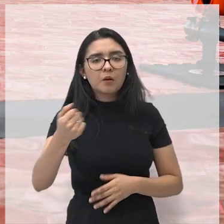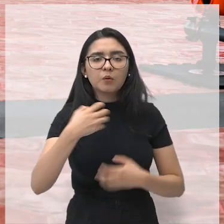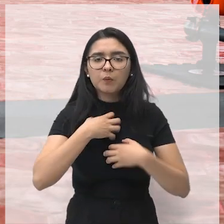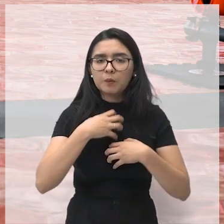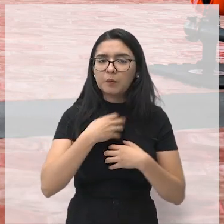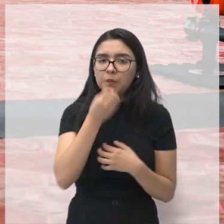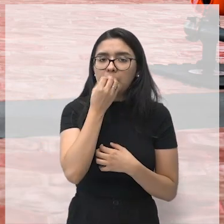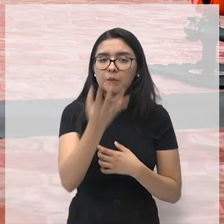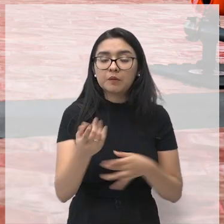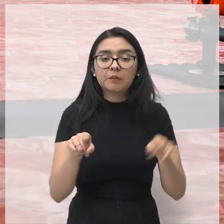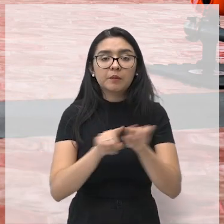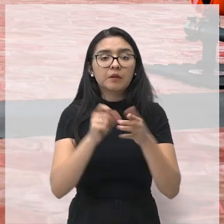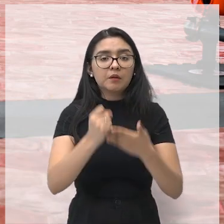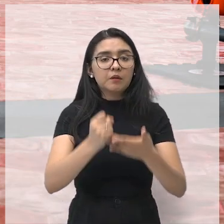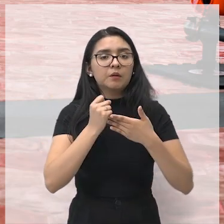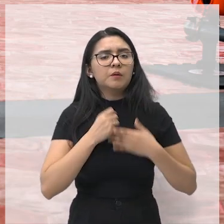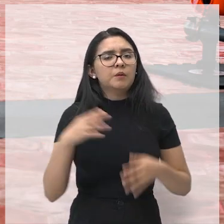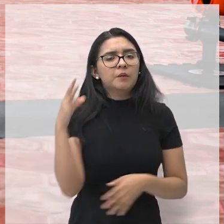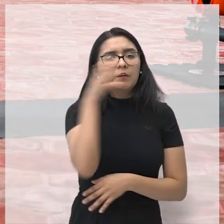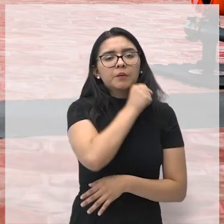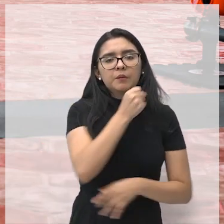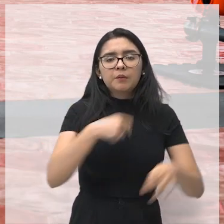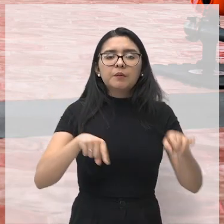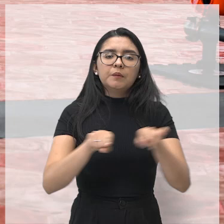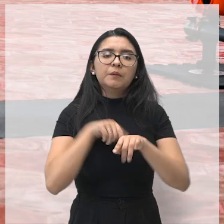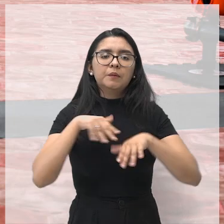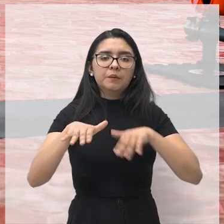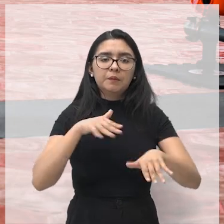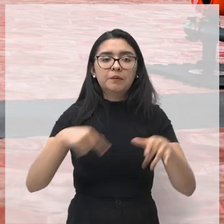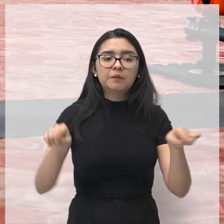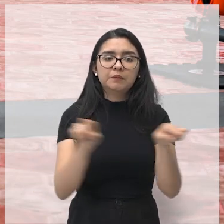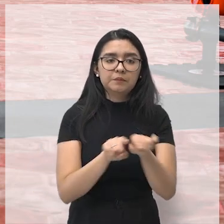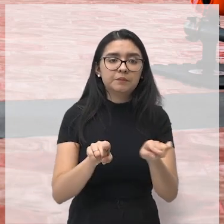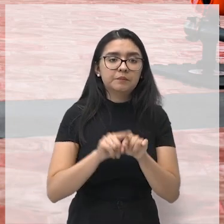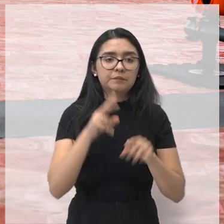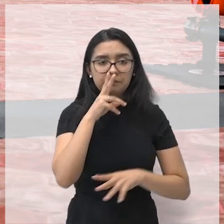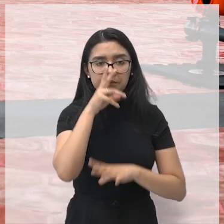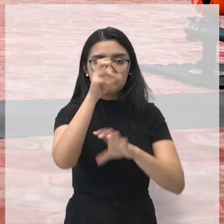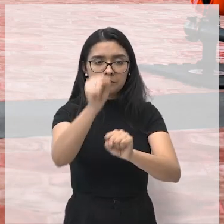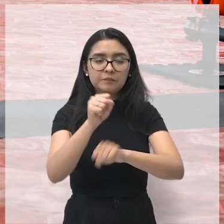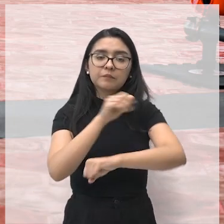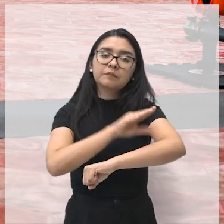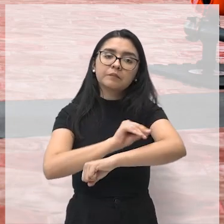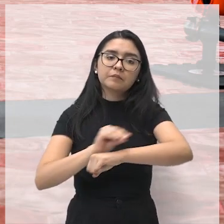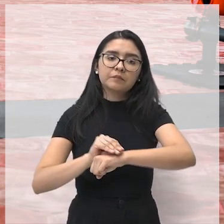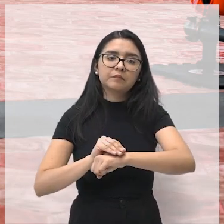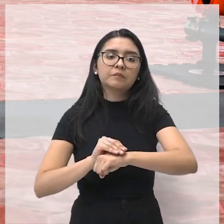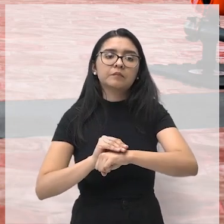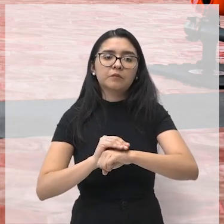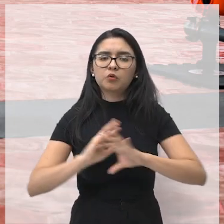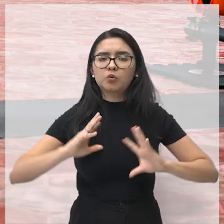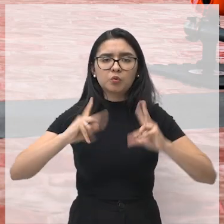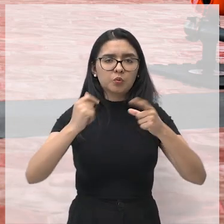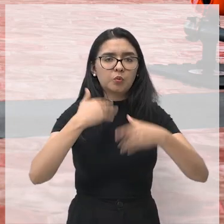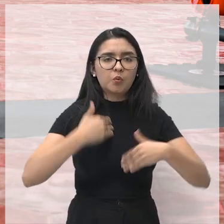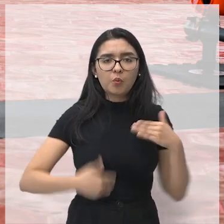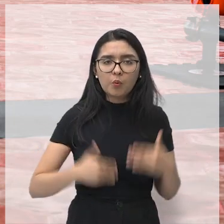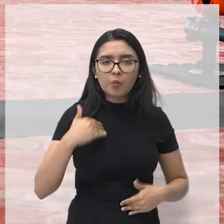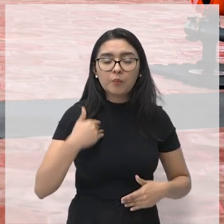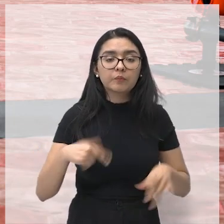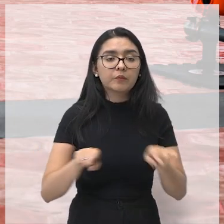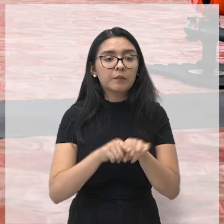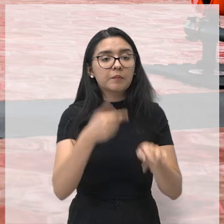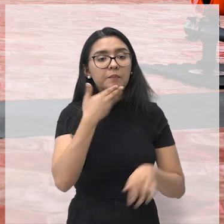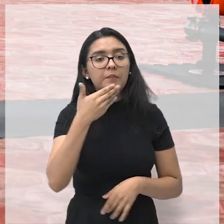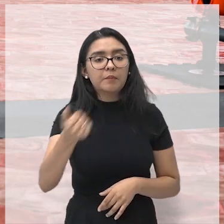bem-estar, ajuda a melhorar a agilidade e o dinamismo, além de fortalecer a musculatura de todo o corpo e